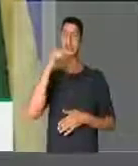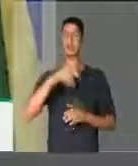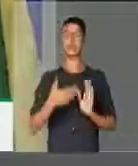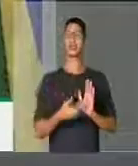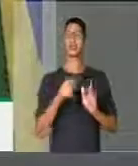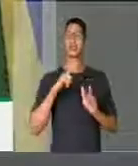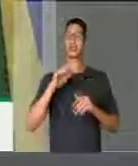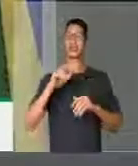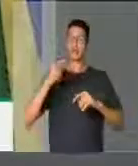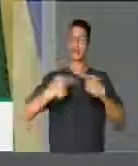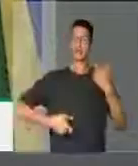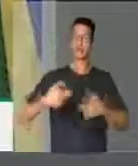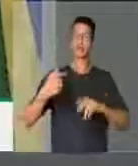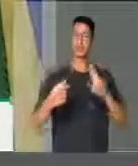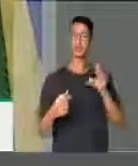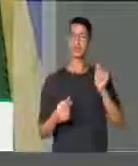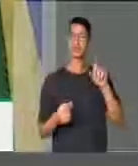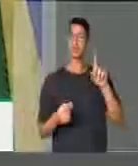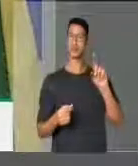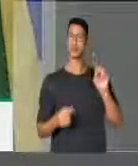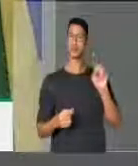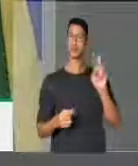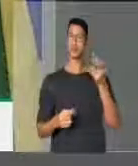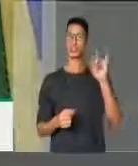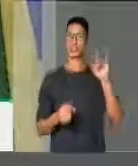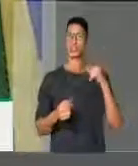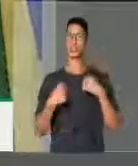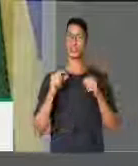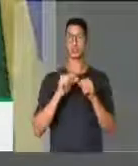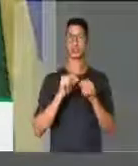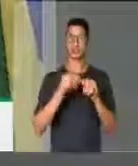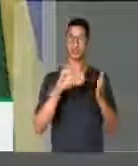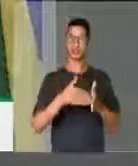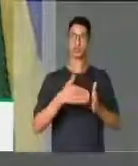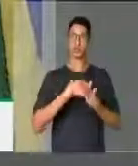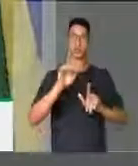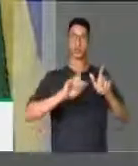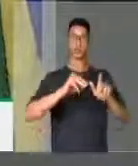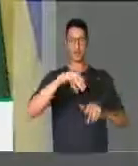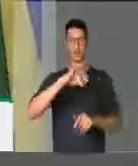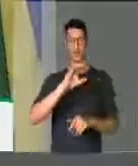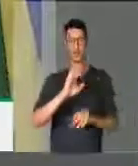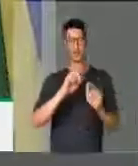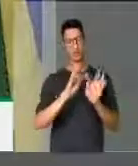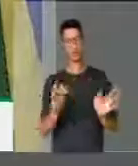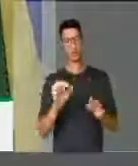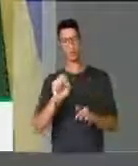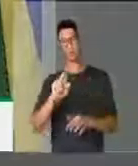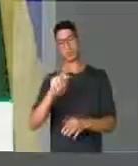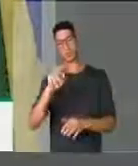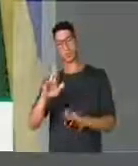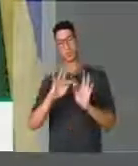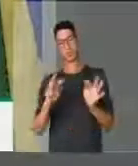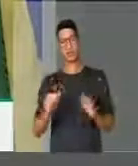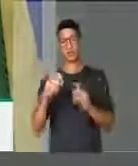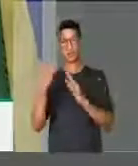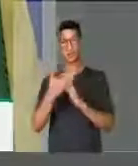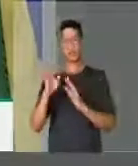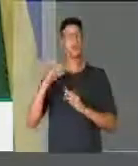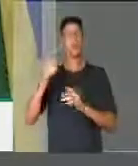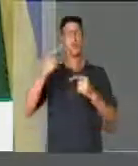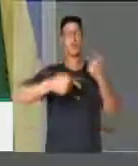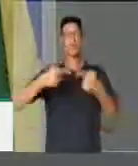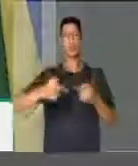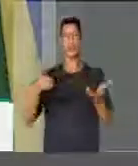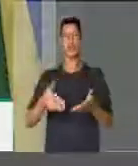casa tem embate maior com o Rachid do que eu. Eu fiz um embate na microempresa, no Simples, no Super Simples, no MEI. Estou